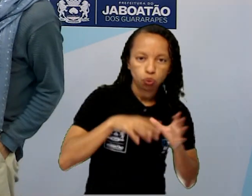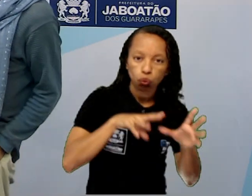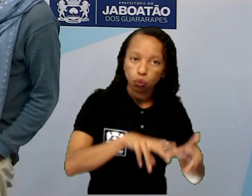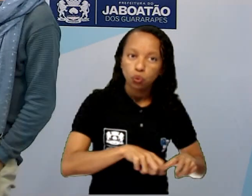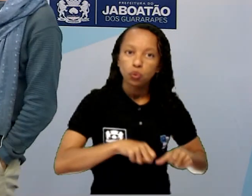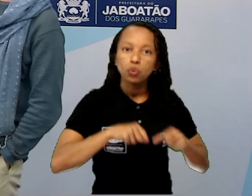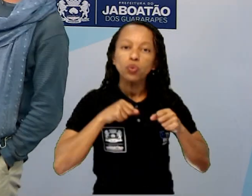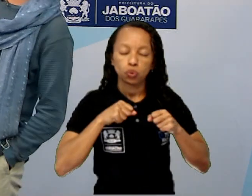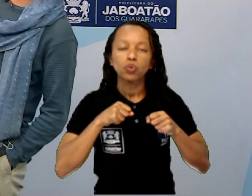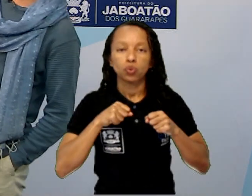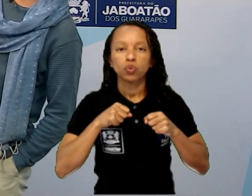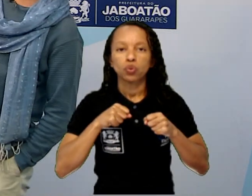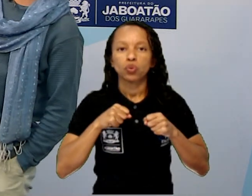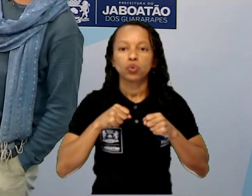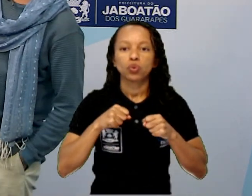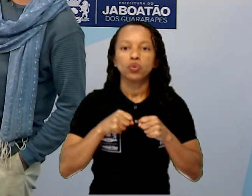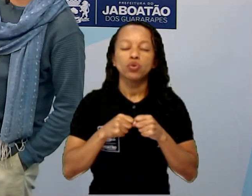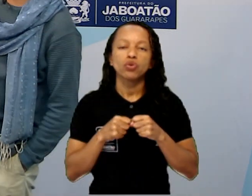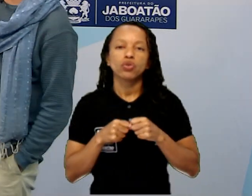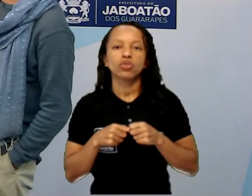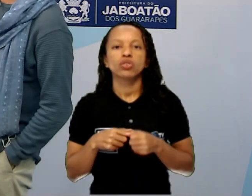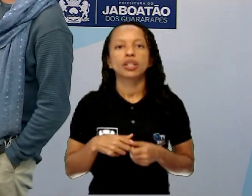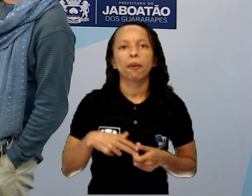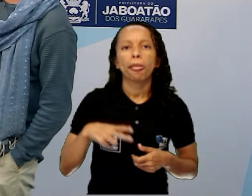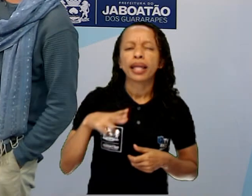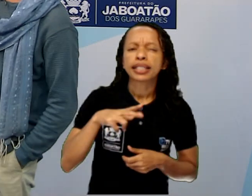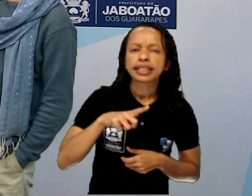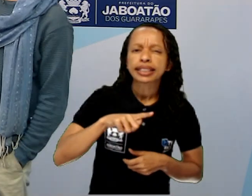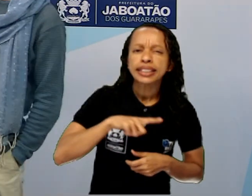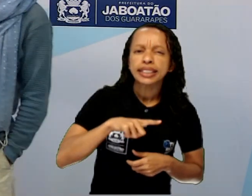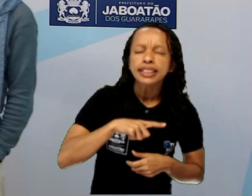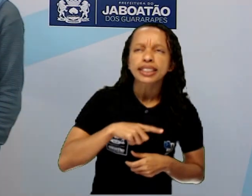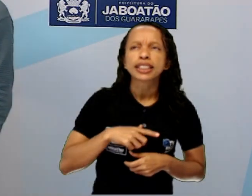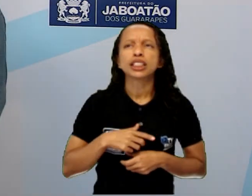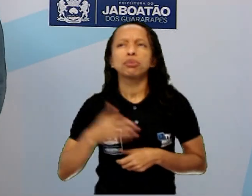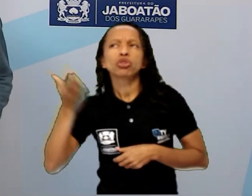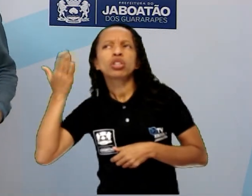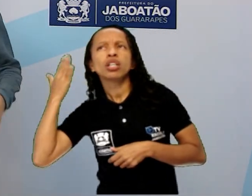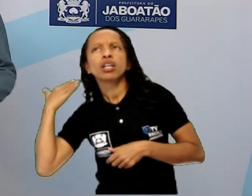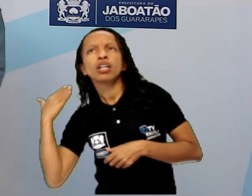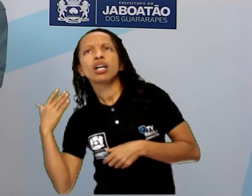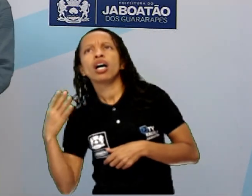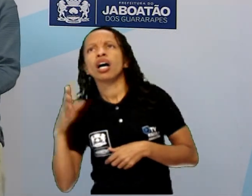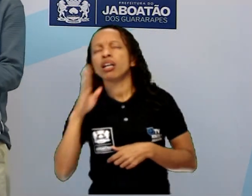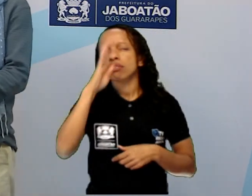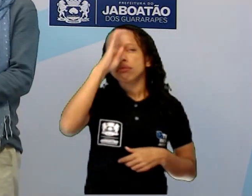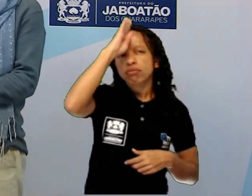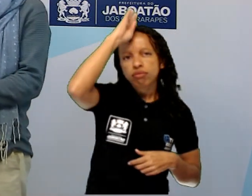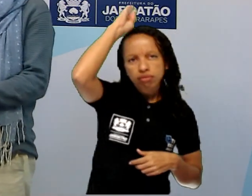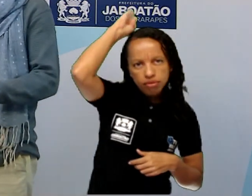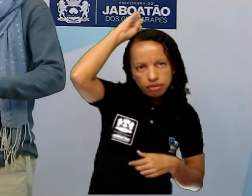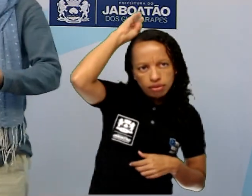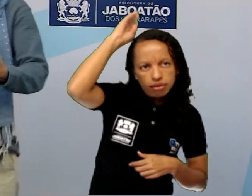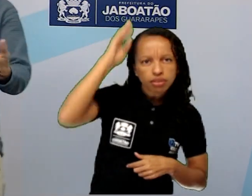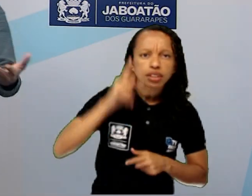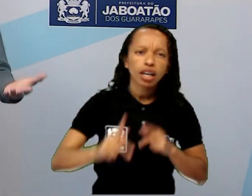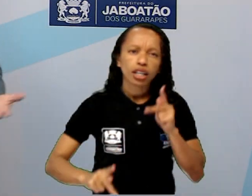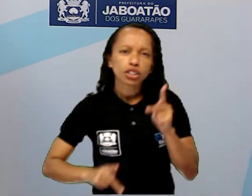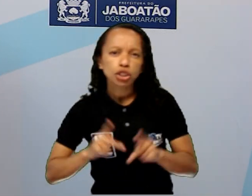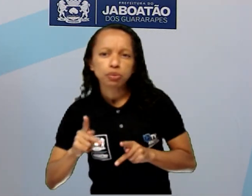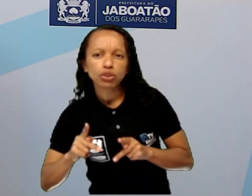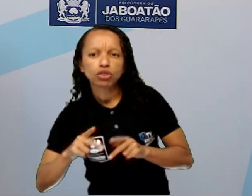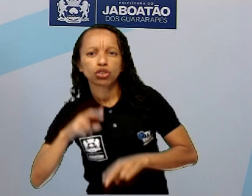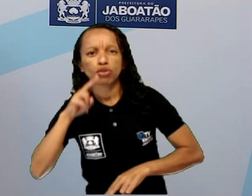gente tinha na época dos gregos, romanos, a deusa Juno. E as pessoas faziam fogueiras e